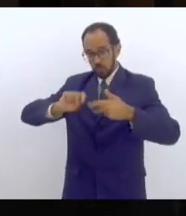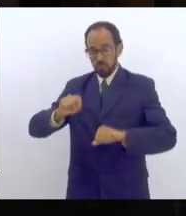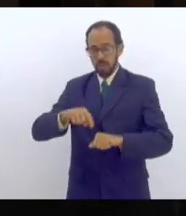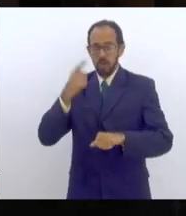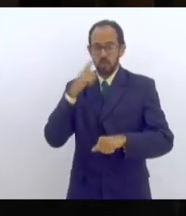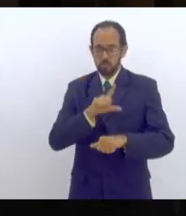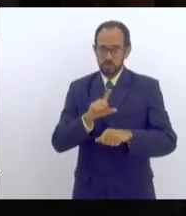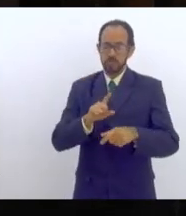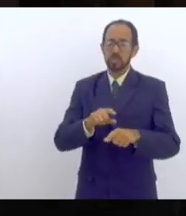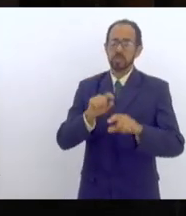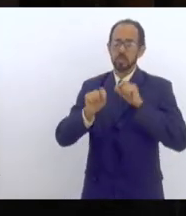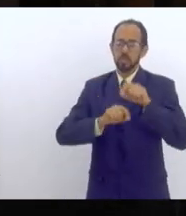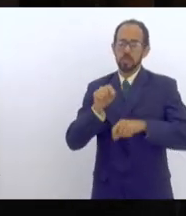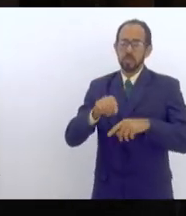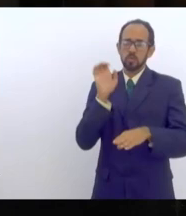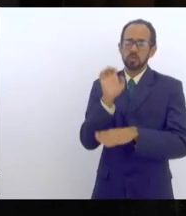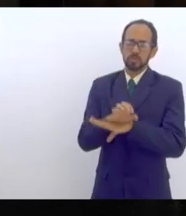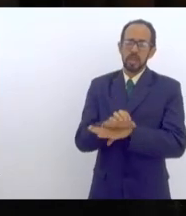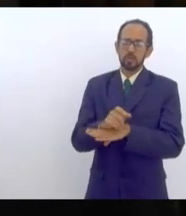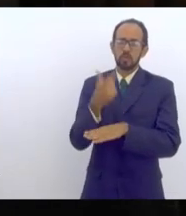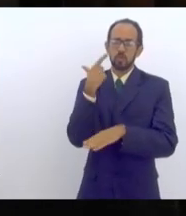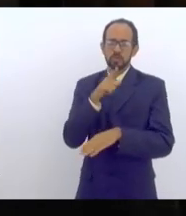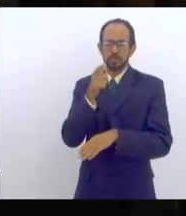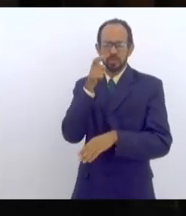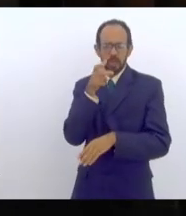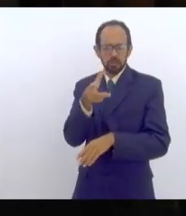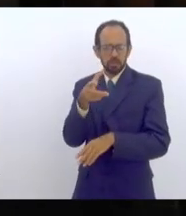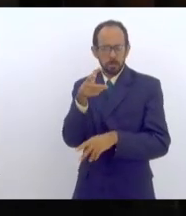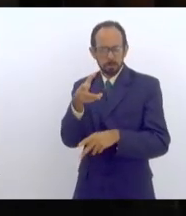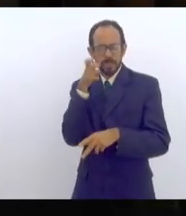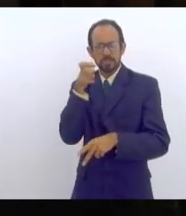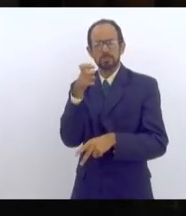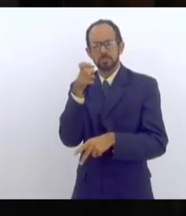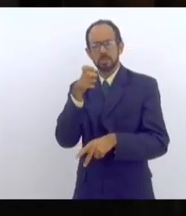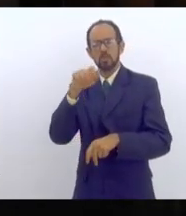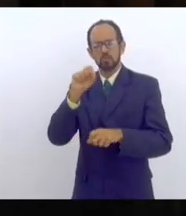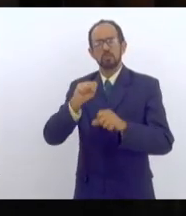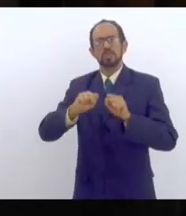Estado voltasse a ter previsibilidade e segurança jurídica.